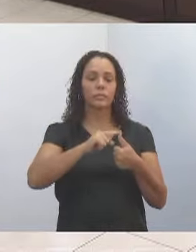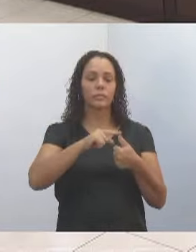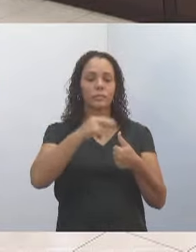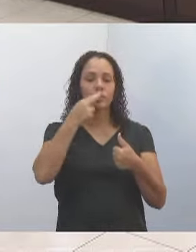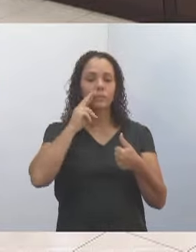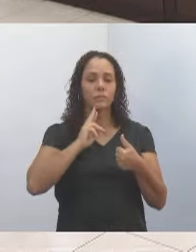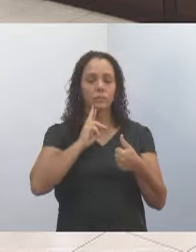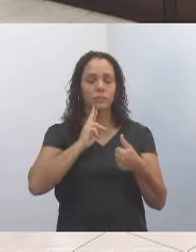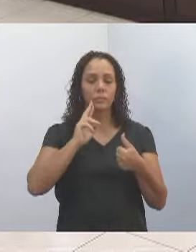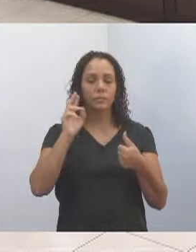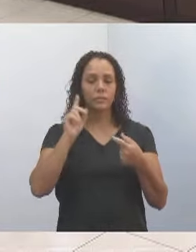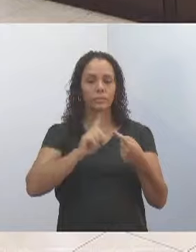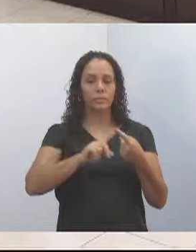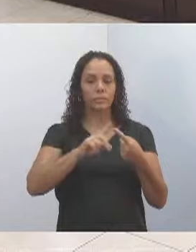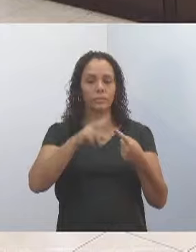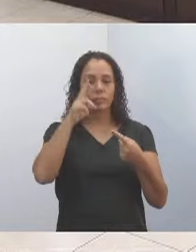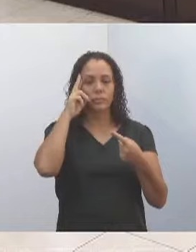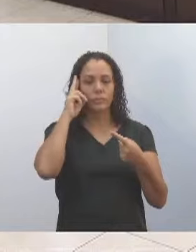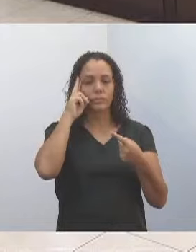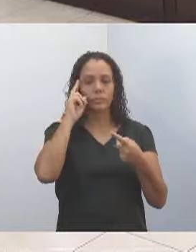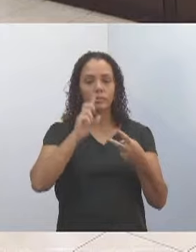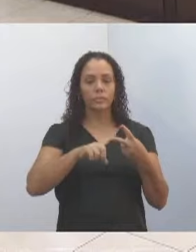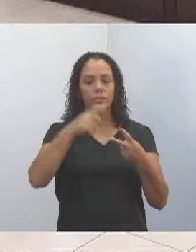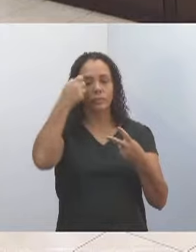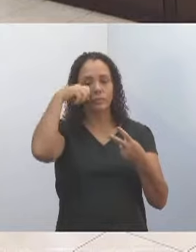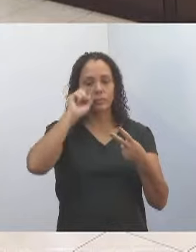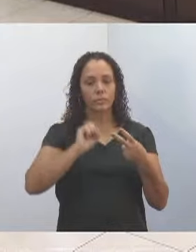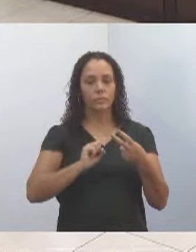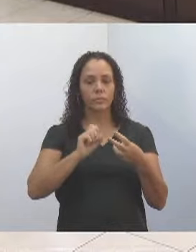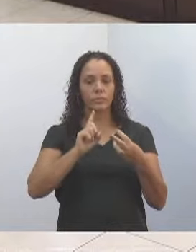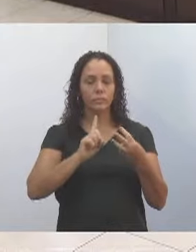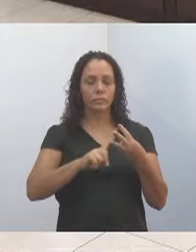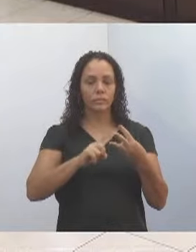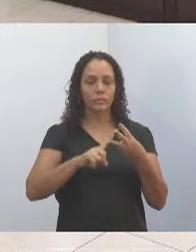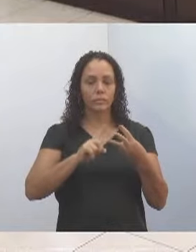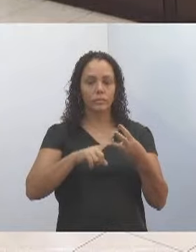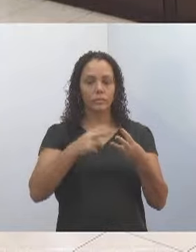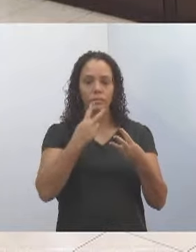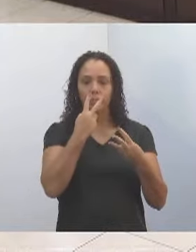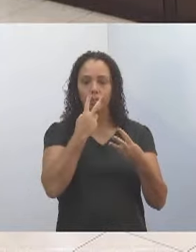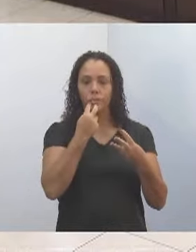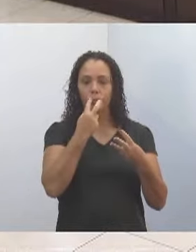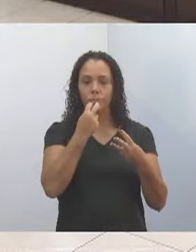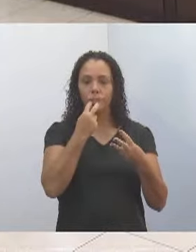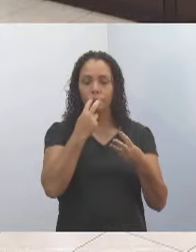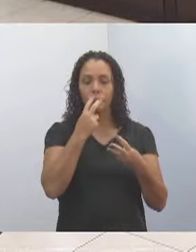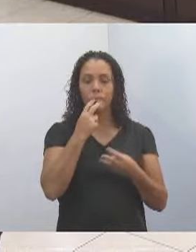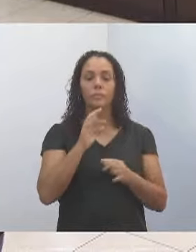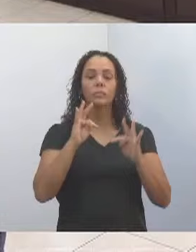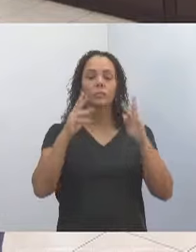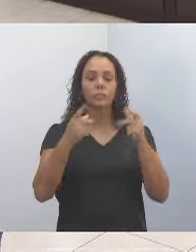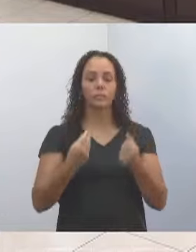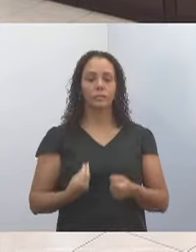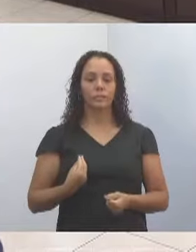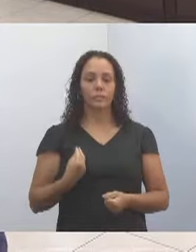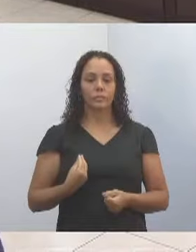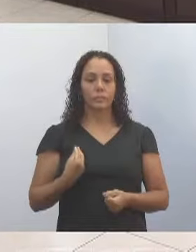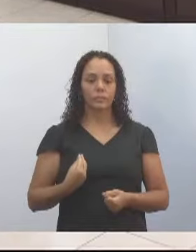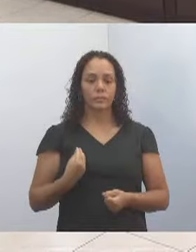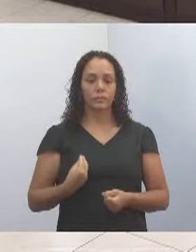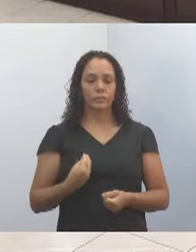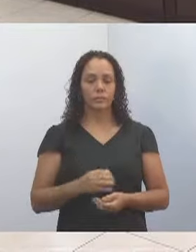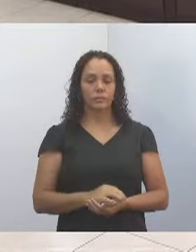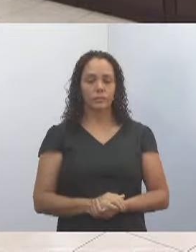Rogério Timóteo, Roninha, Sônia Patas Amizade e Valmir do Parque Melua. Estão todos presentes, seu